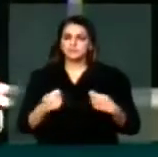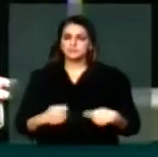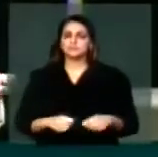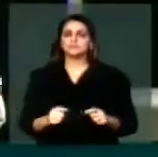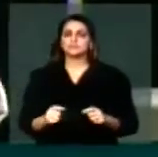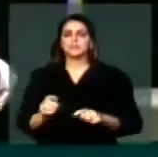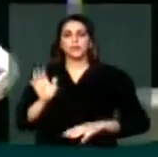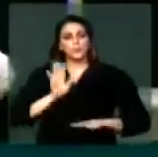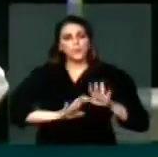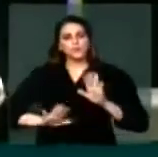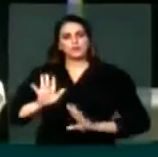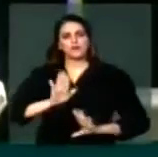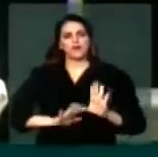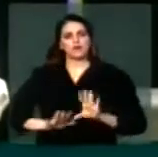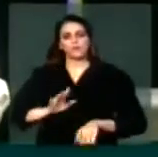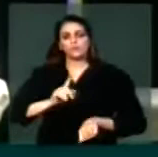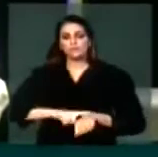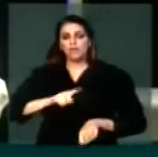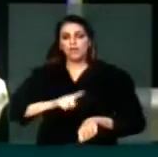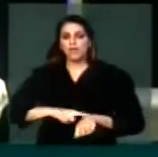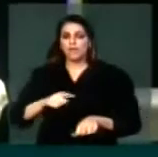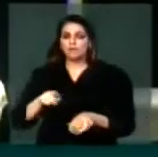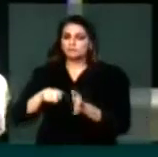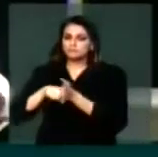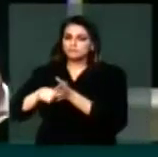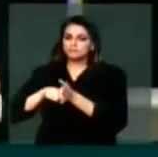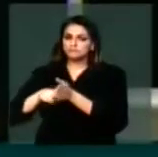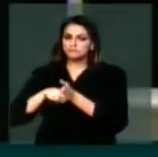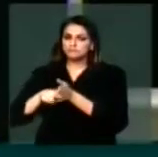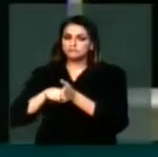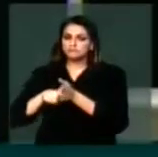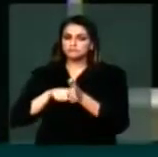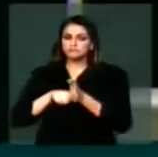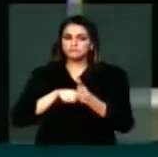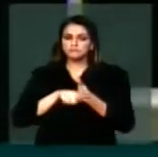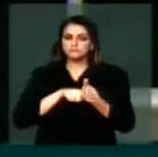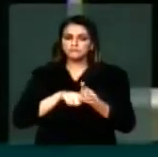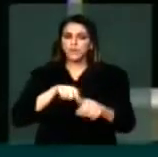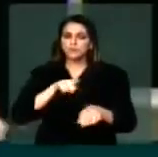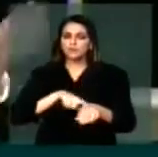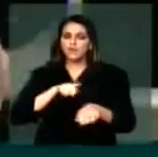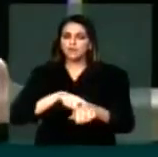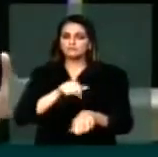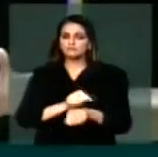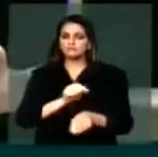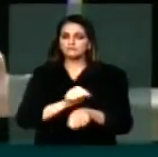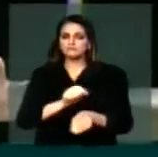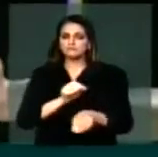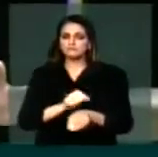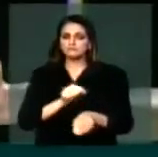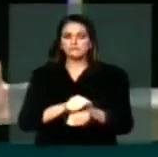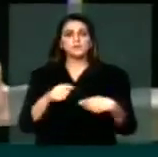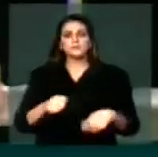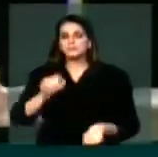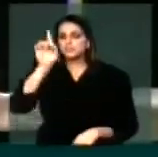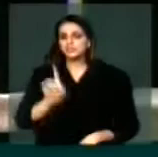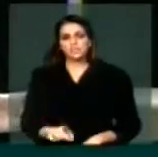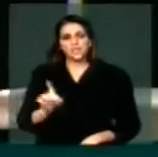a investigação e a apuração de provas, preservar aquilo que se chama a democracia